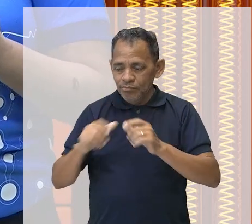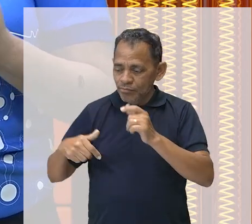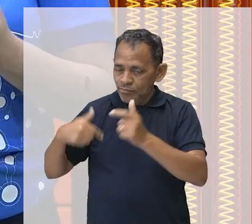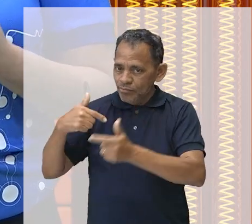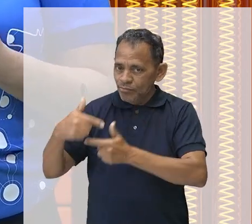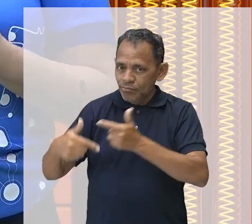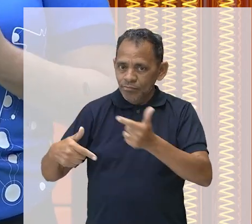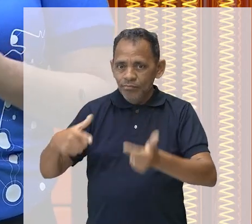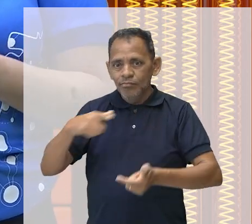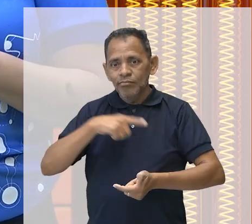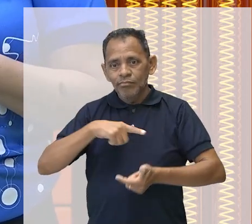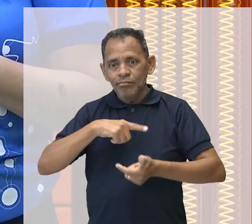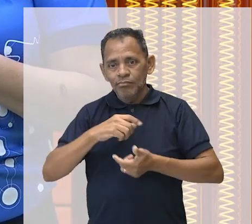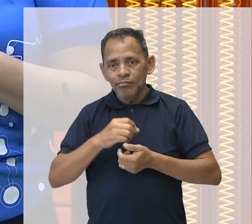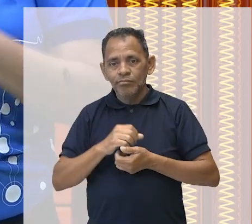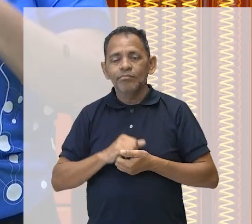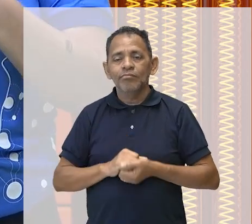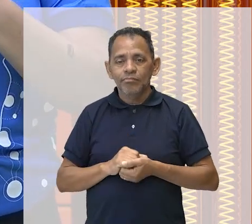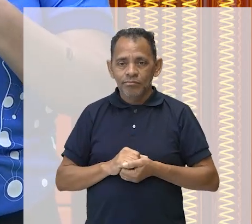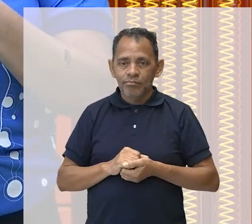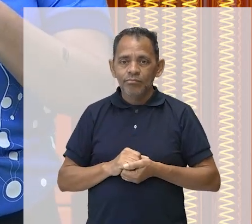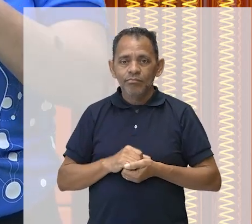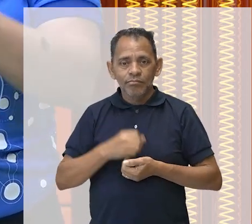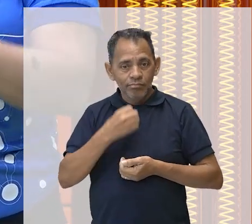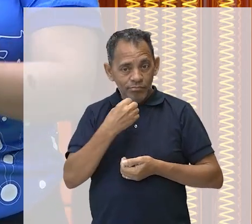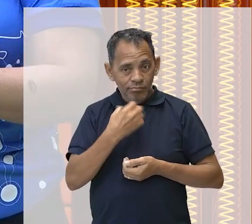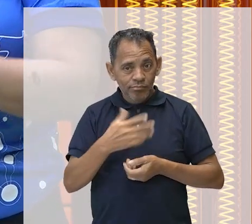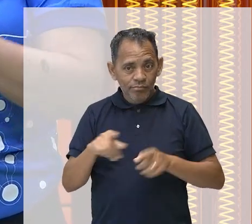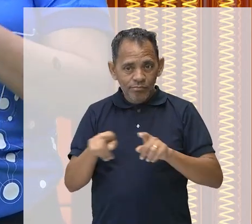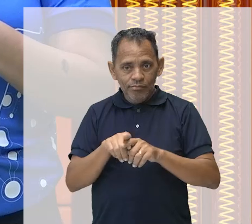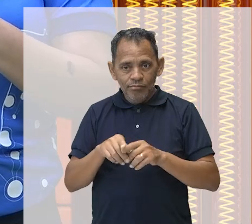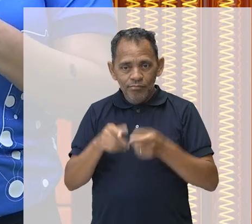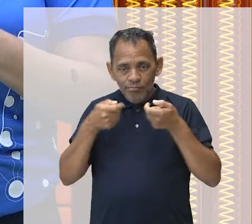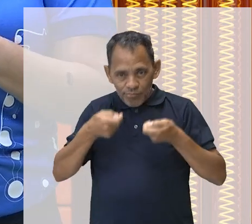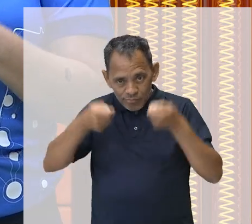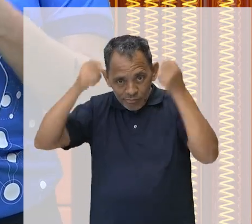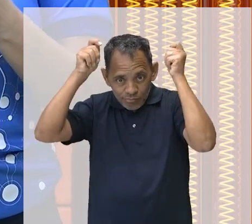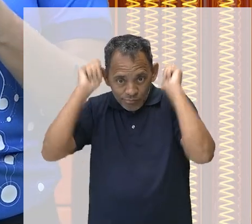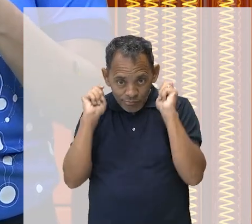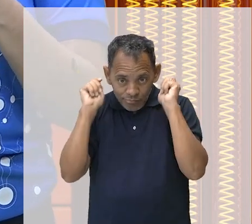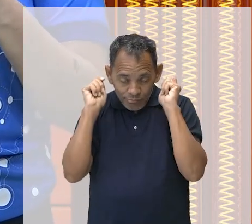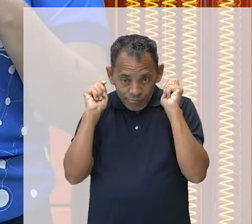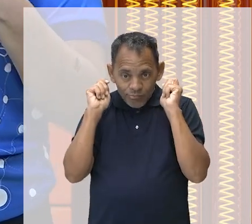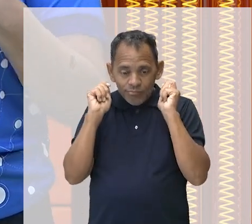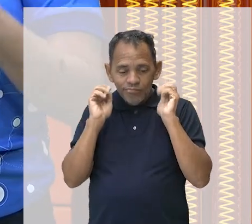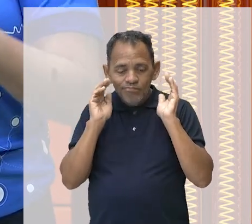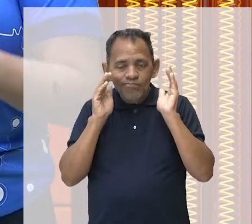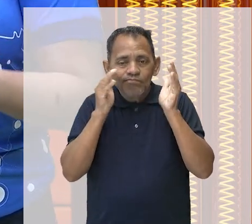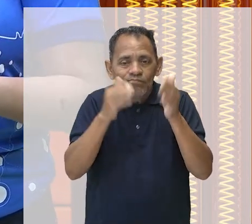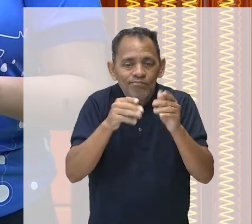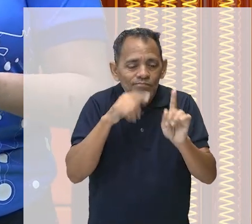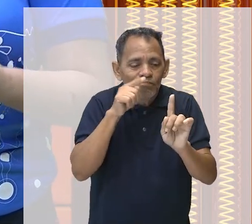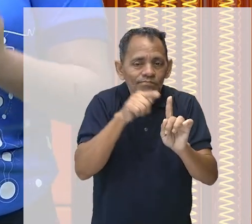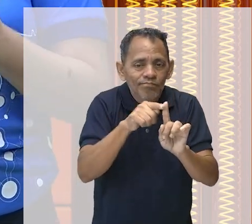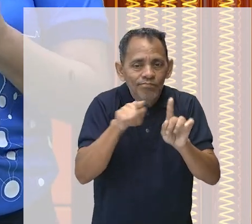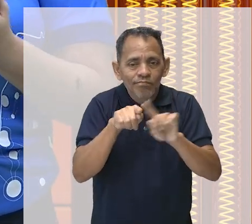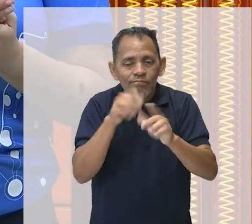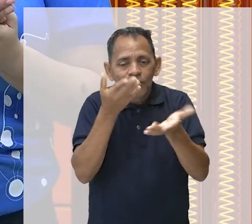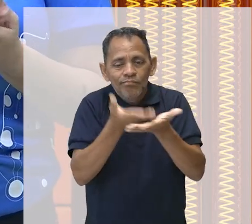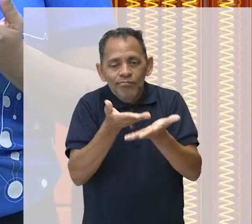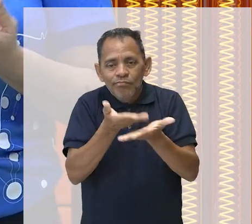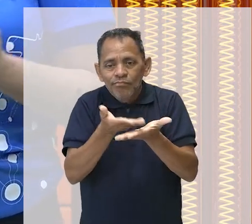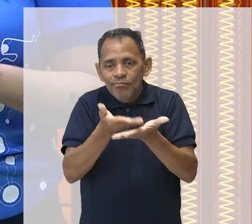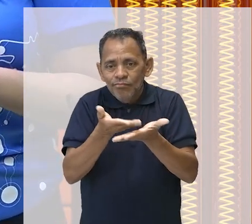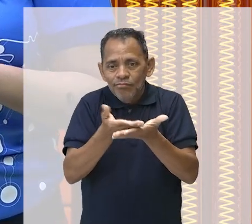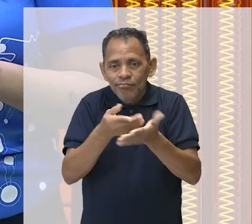trabalho que acabavam sendo produtivos também, com os monges, e estavam dedicados ao quê? Ao estudo, né?